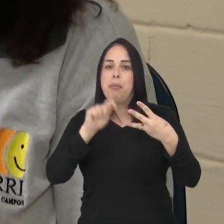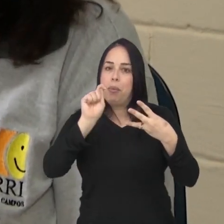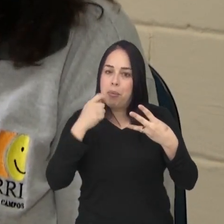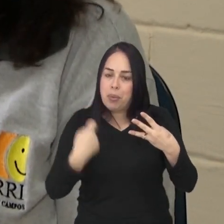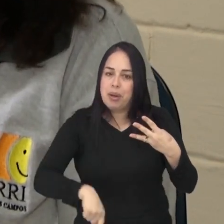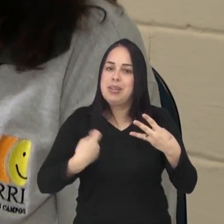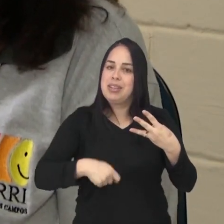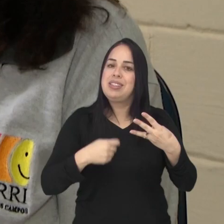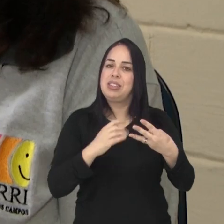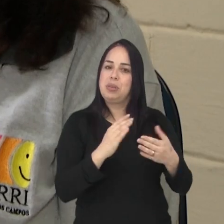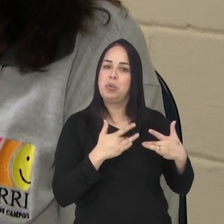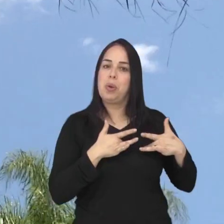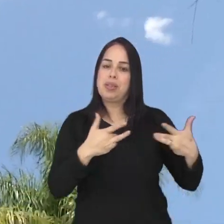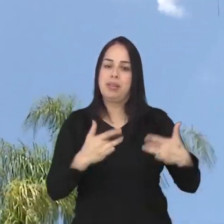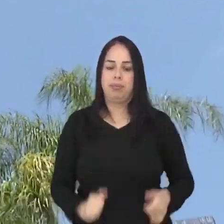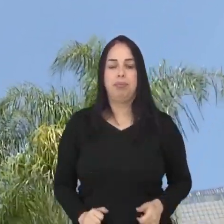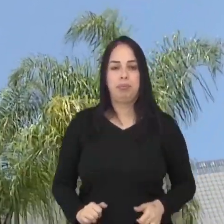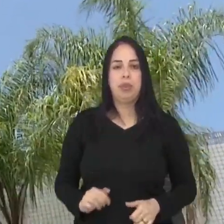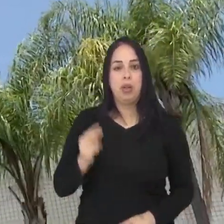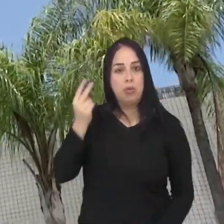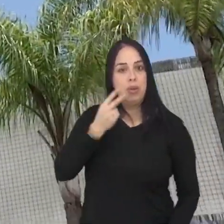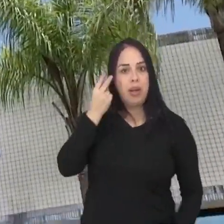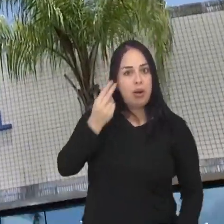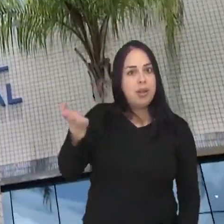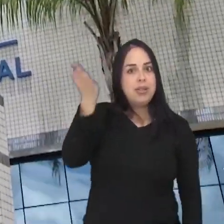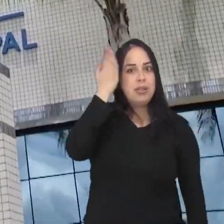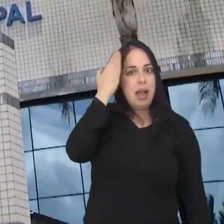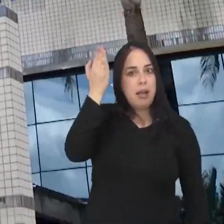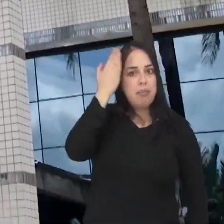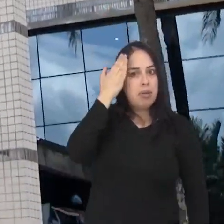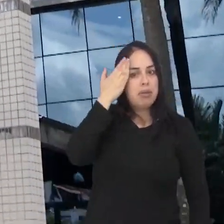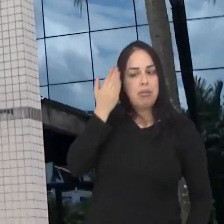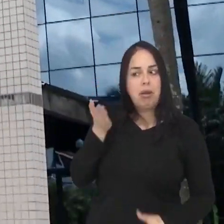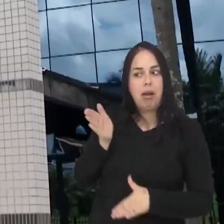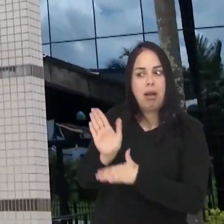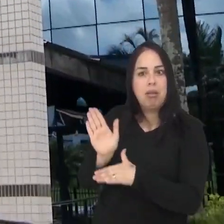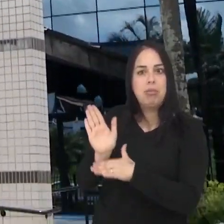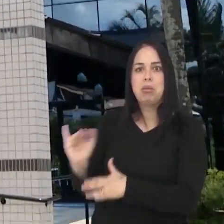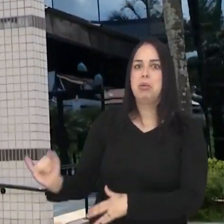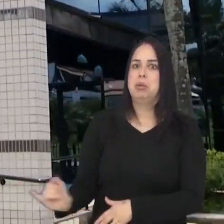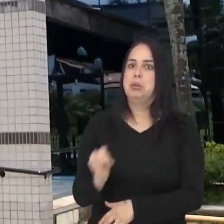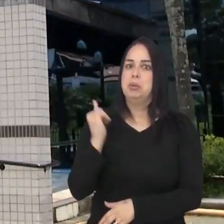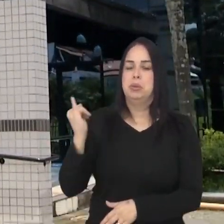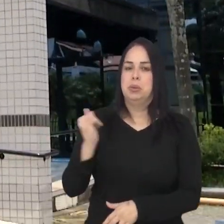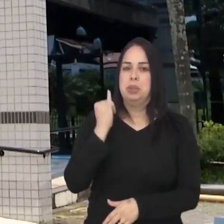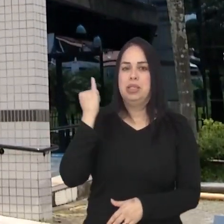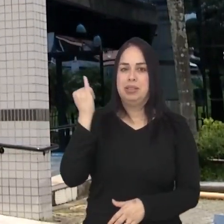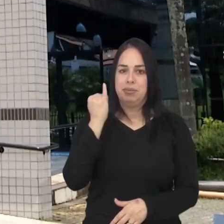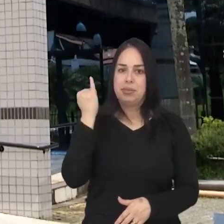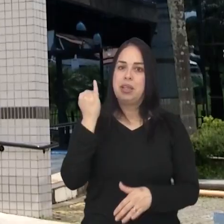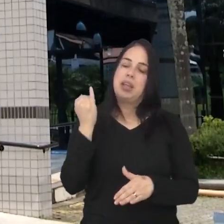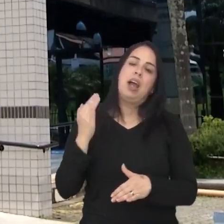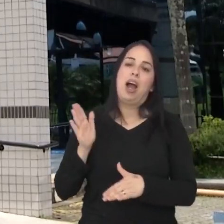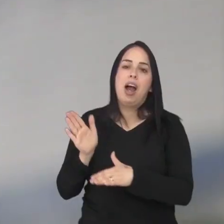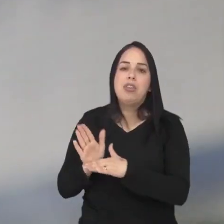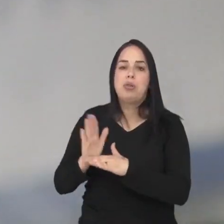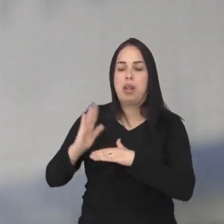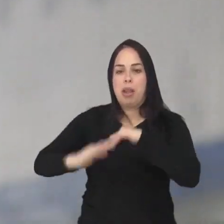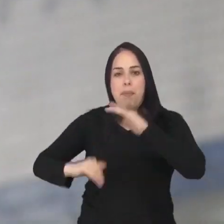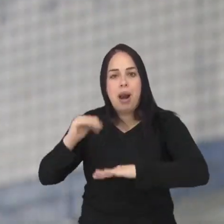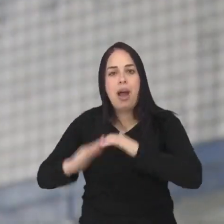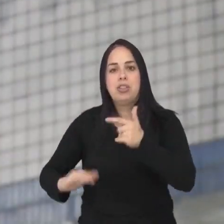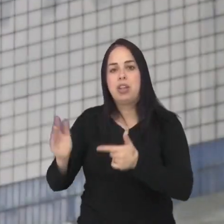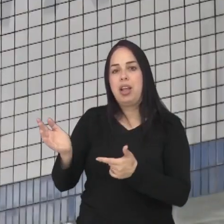isso, a gente precisa das doações. A Câmara sabe da importância do incentivo, do auxílio a organizações que promovem